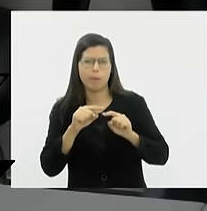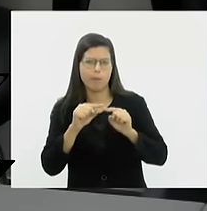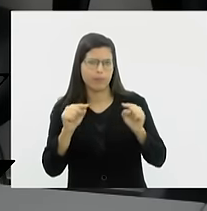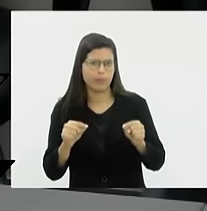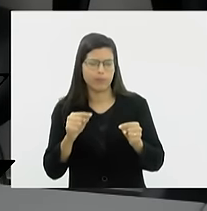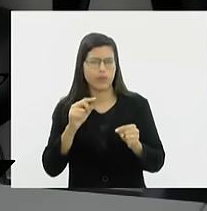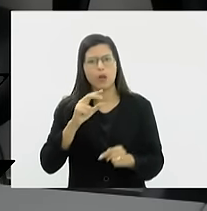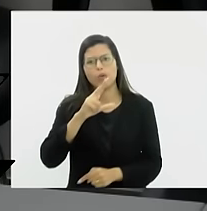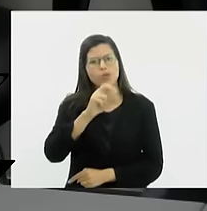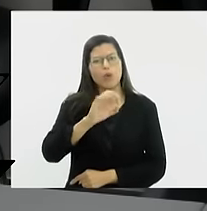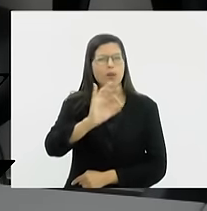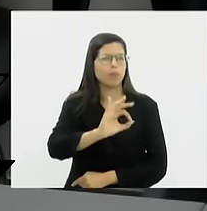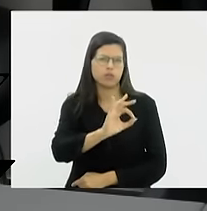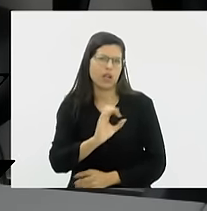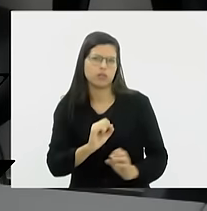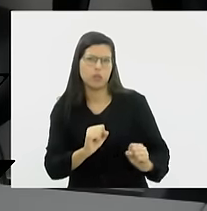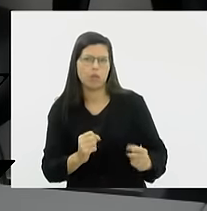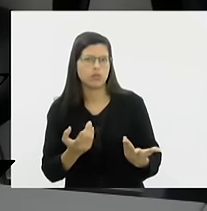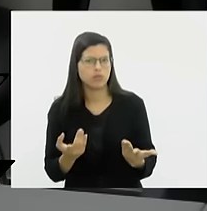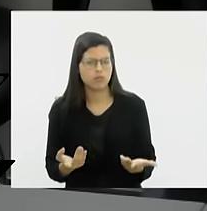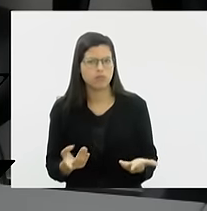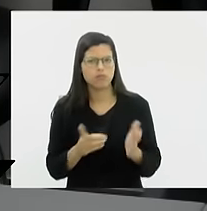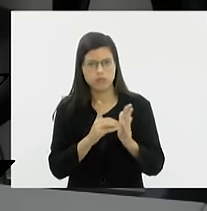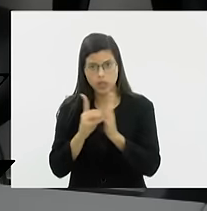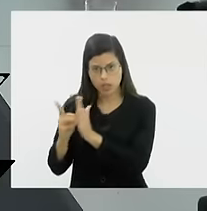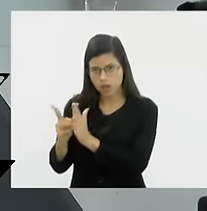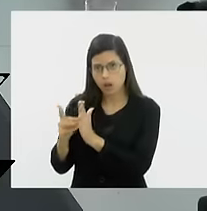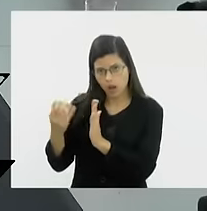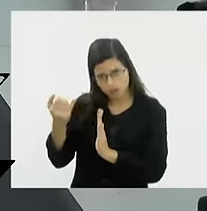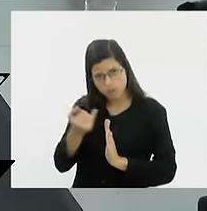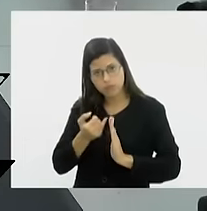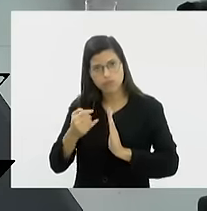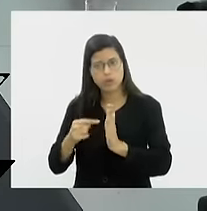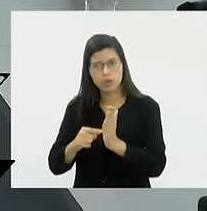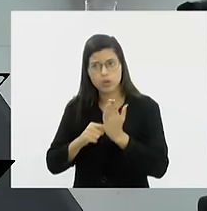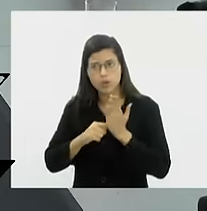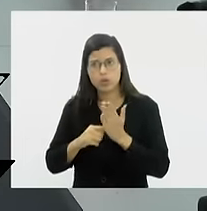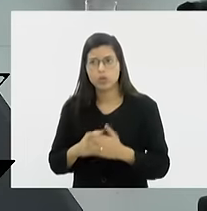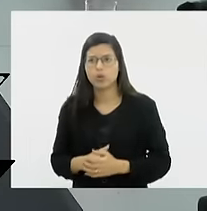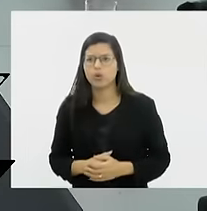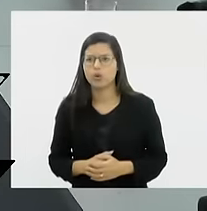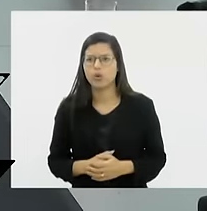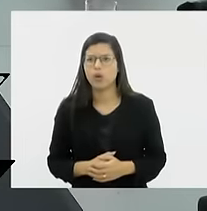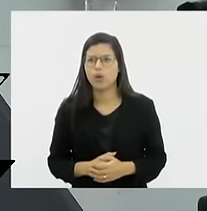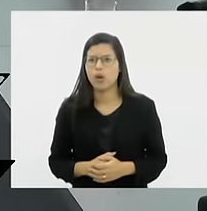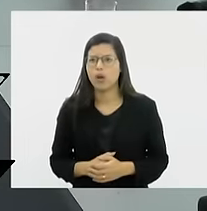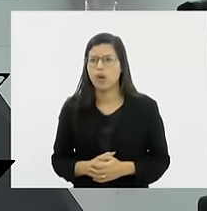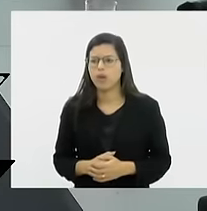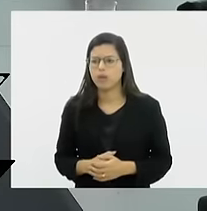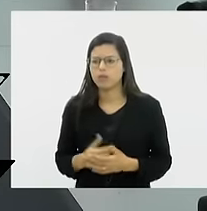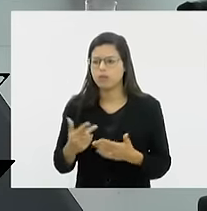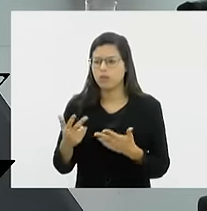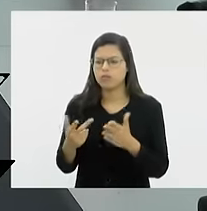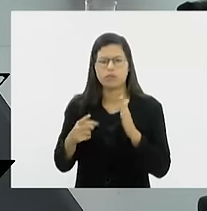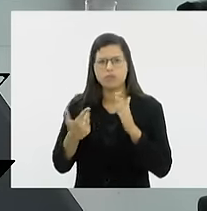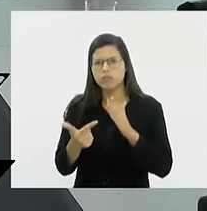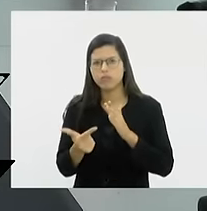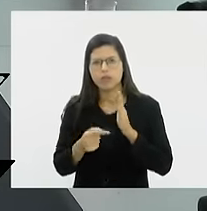para a gente. E aí, deputado, você não vê esse bom senso para com os permissionários, para a população? Não, a população